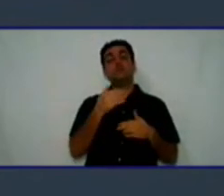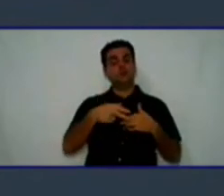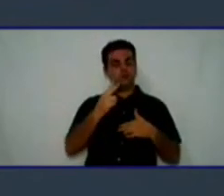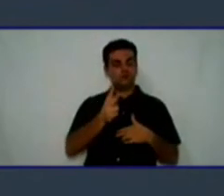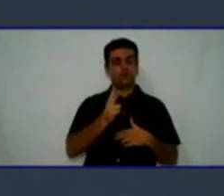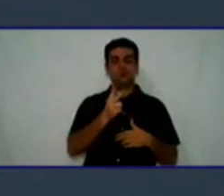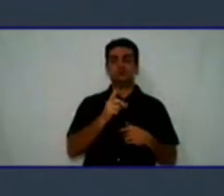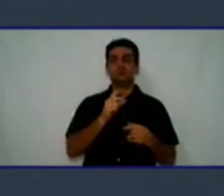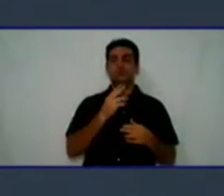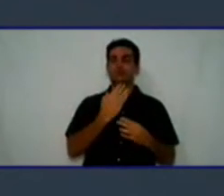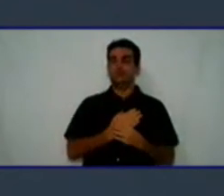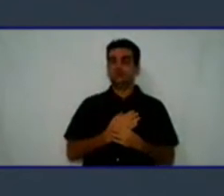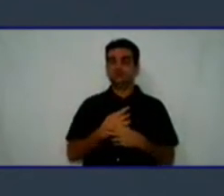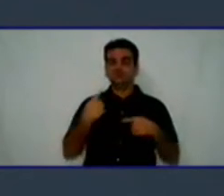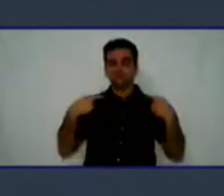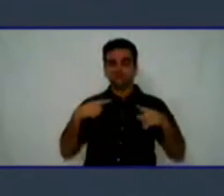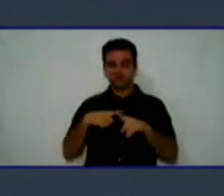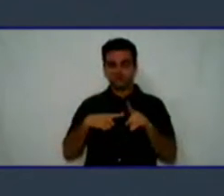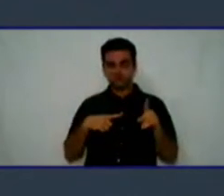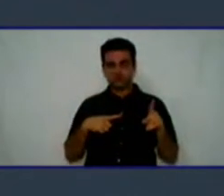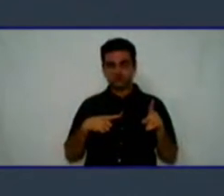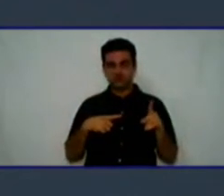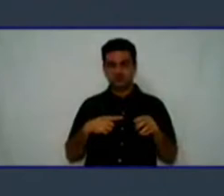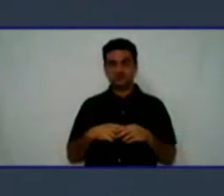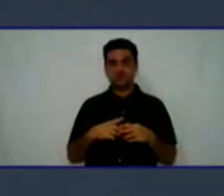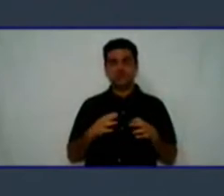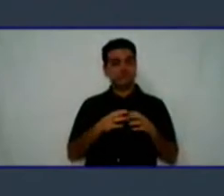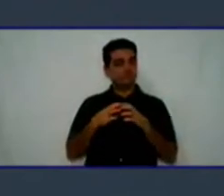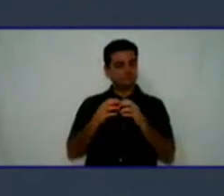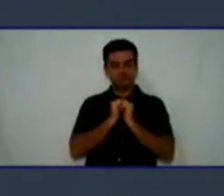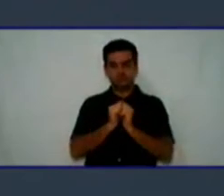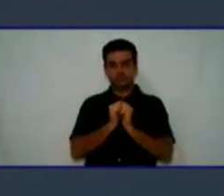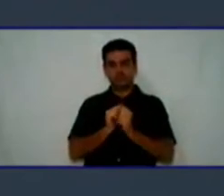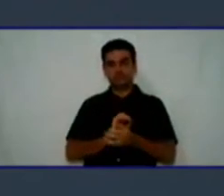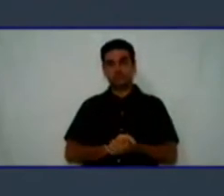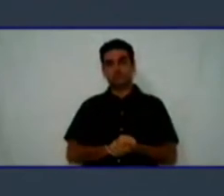prosseguimento do feito. A divergência? Decisão unânime.